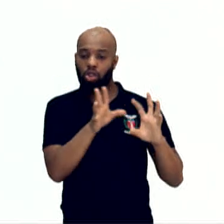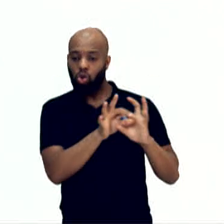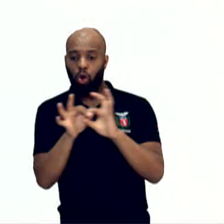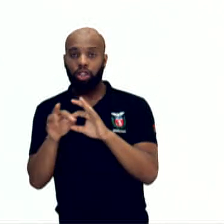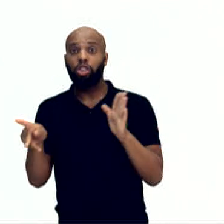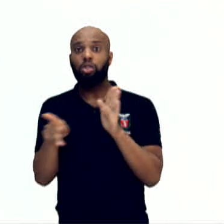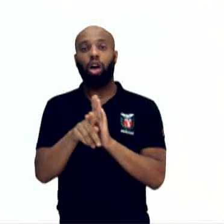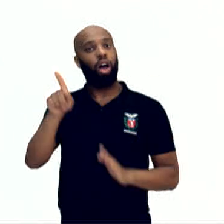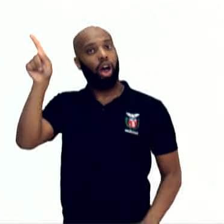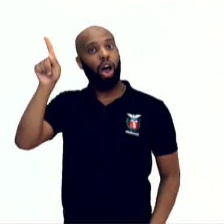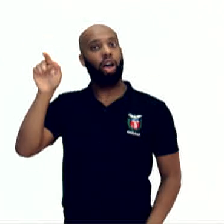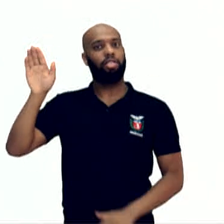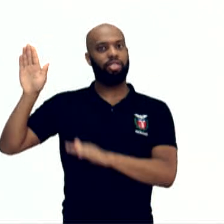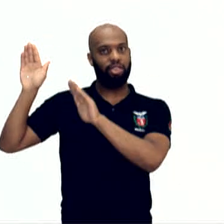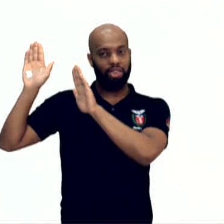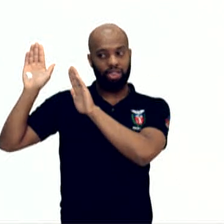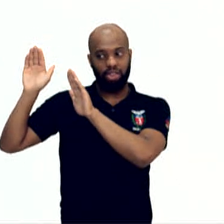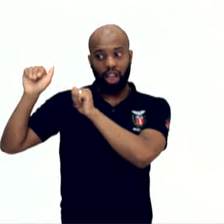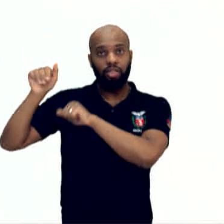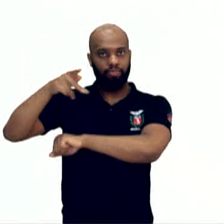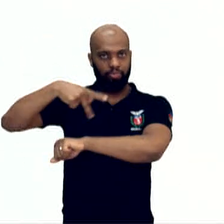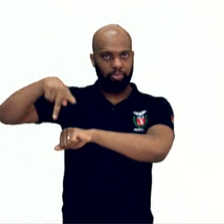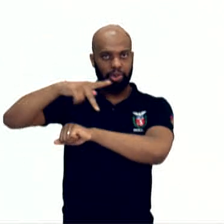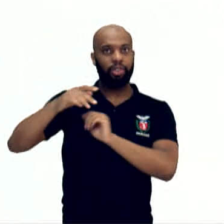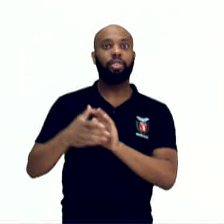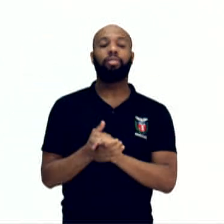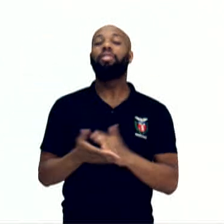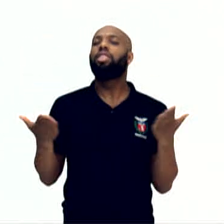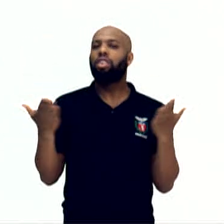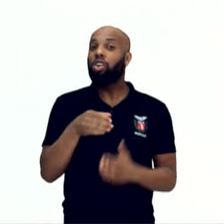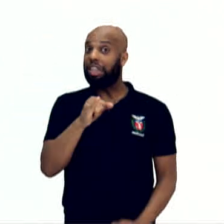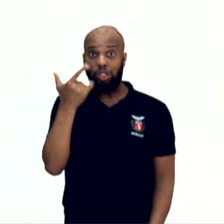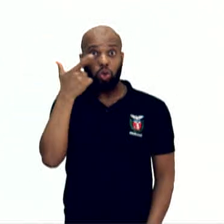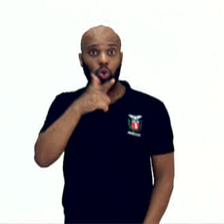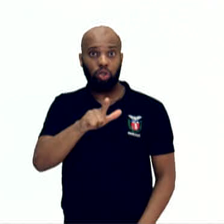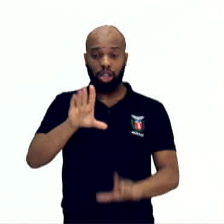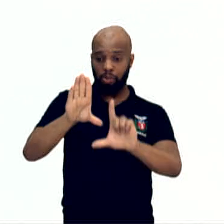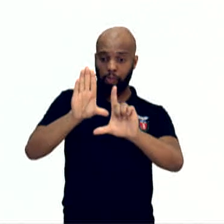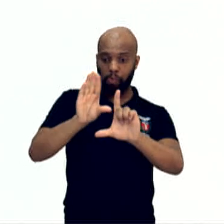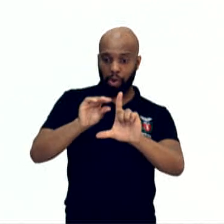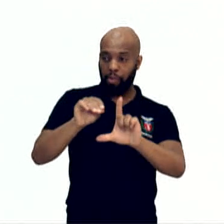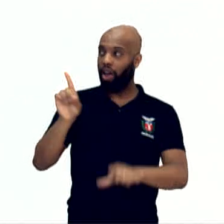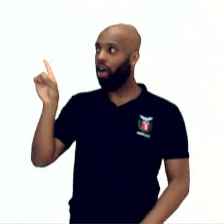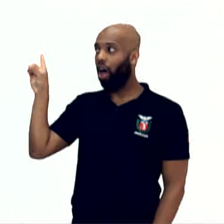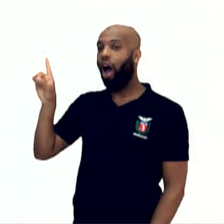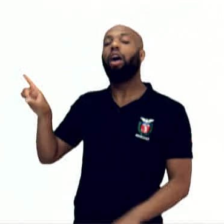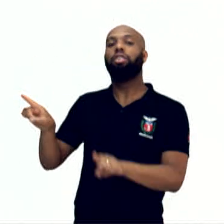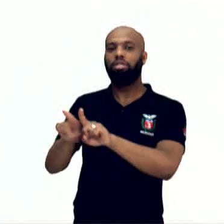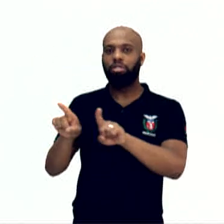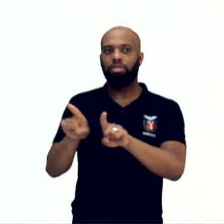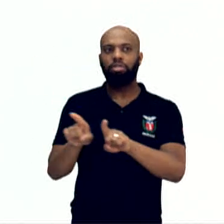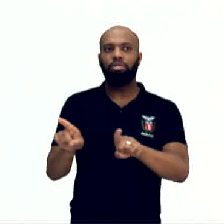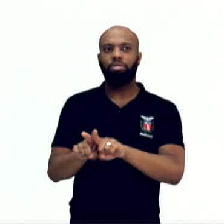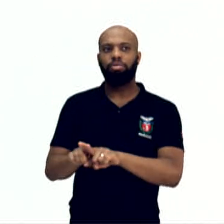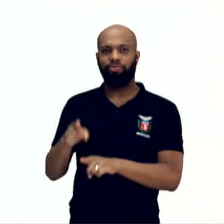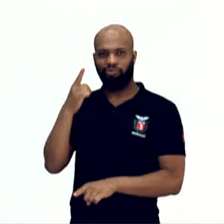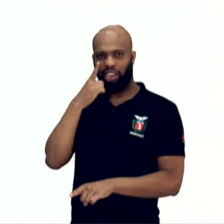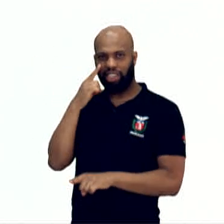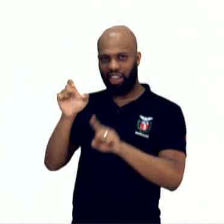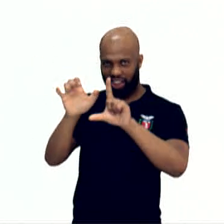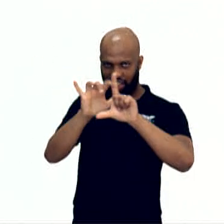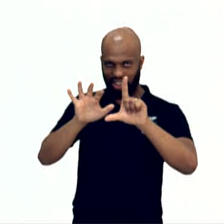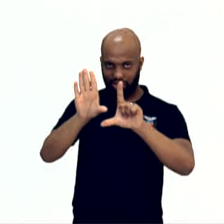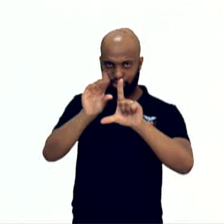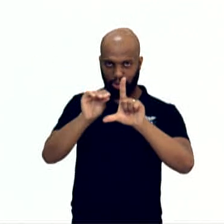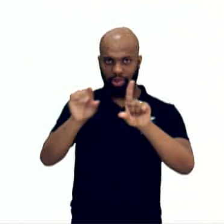Espanha. Então posicione, se possível, aí você que nos acompanha pela aula da TV, o seu celular com a câmera indicada para esse